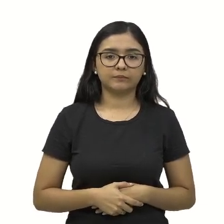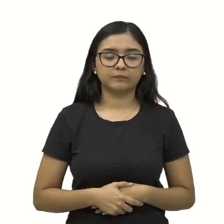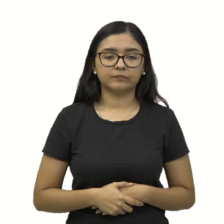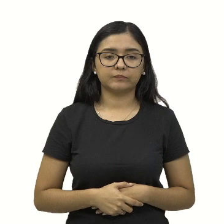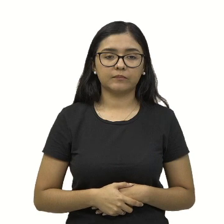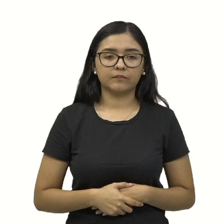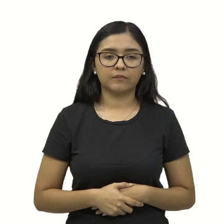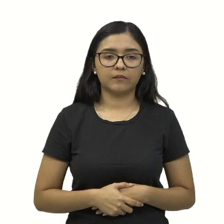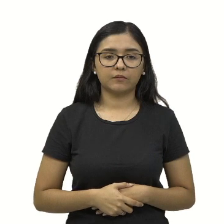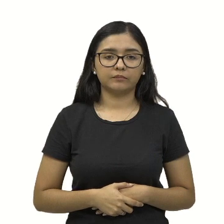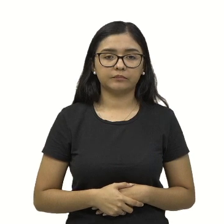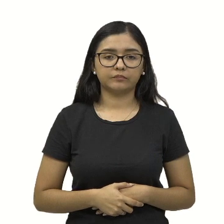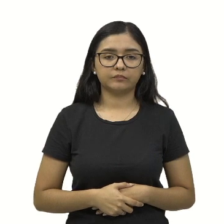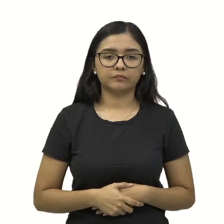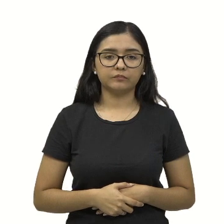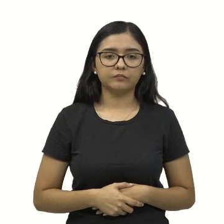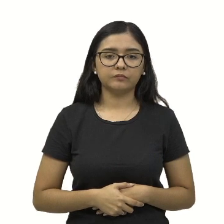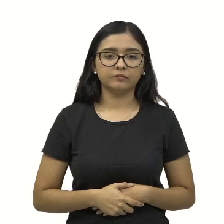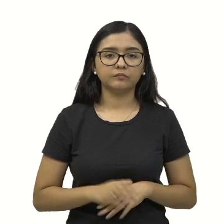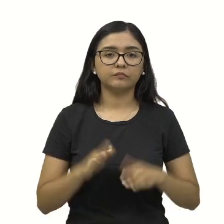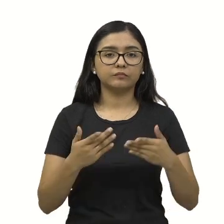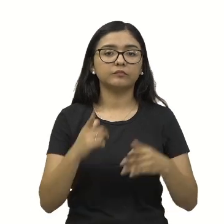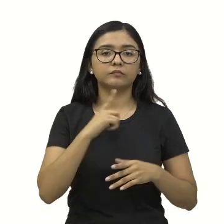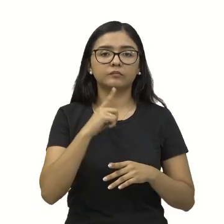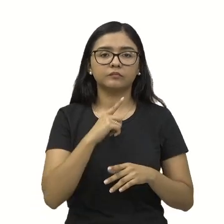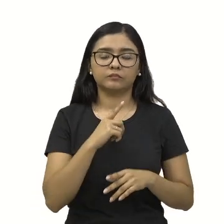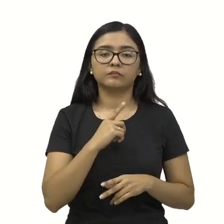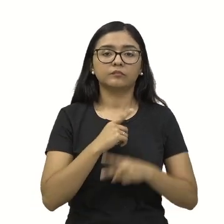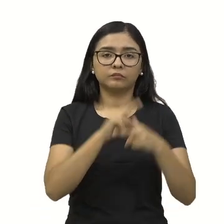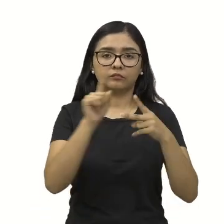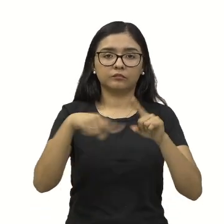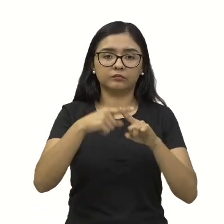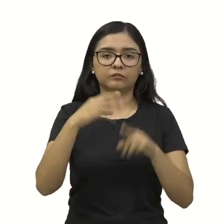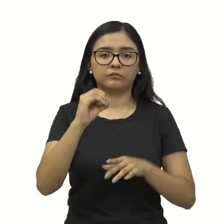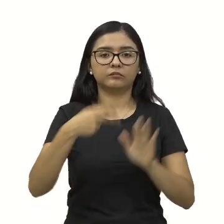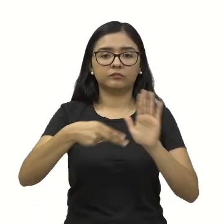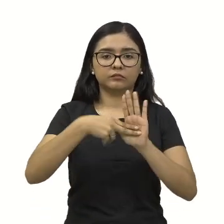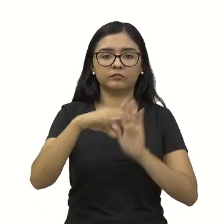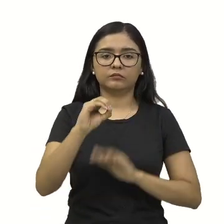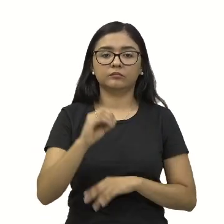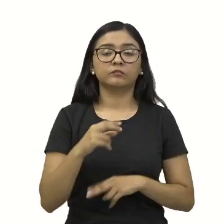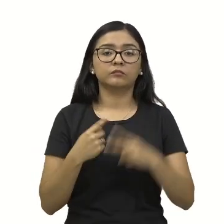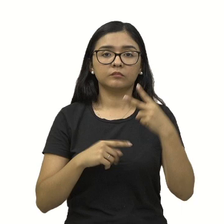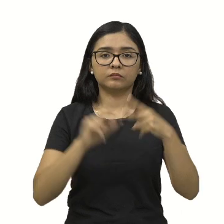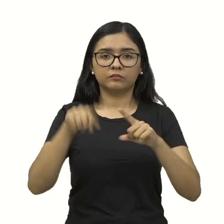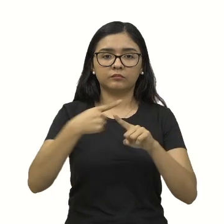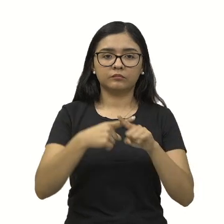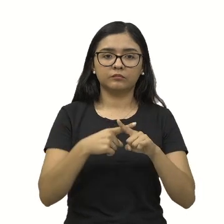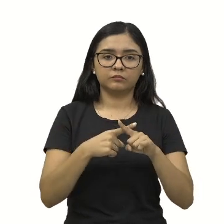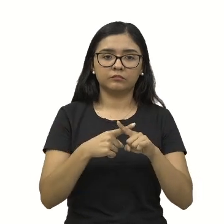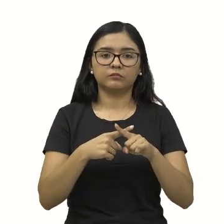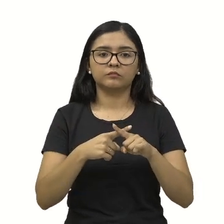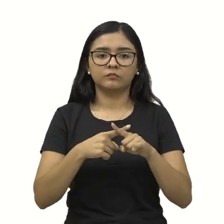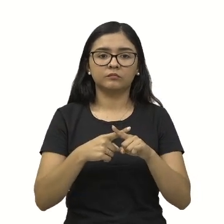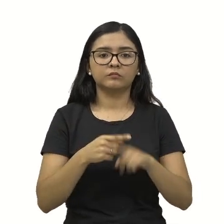Dois vezes 0 é o próprio 0. 2 vezes 3 é igual a 6.